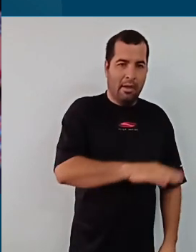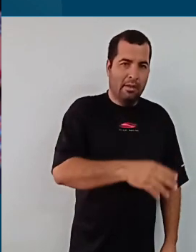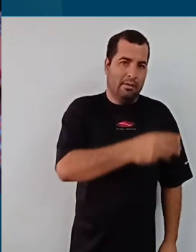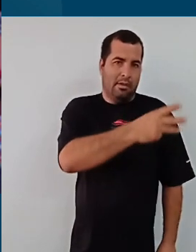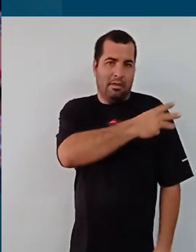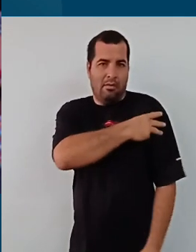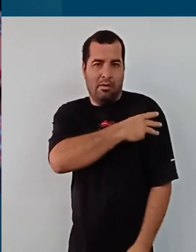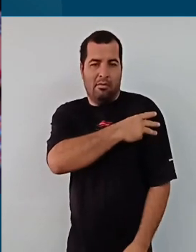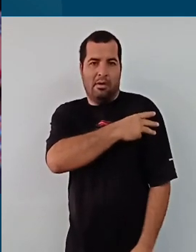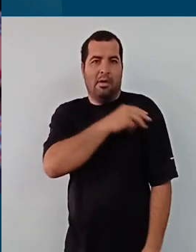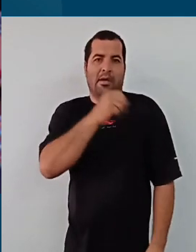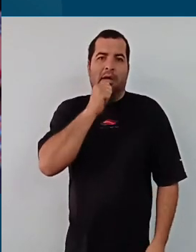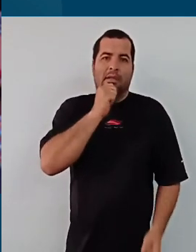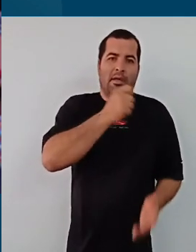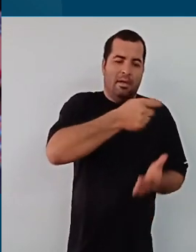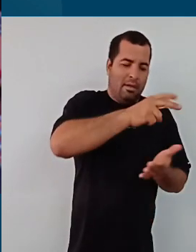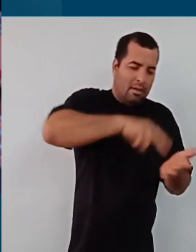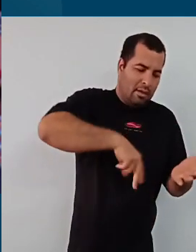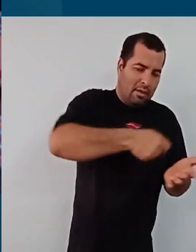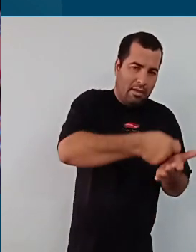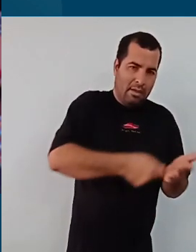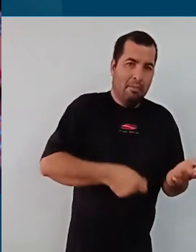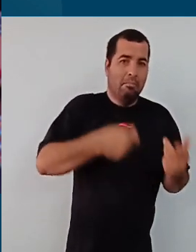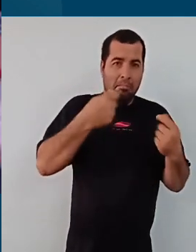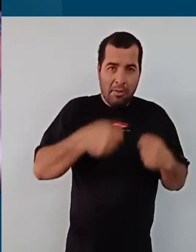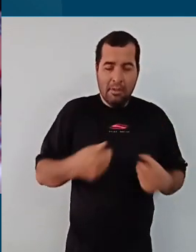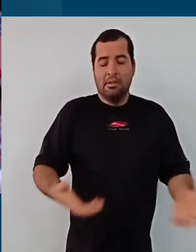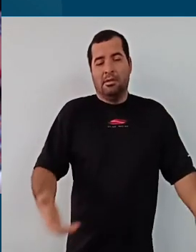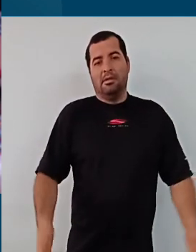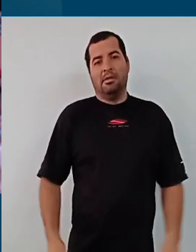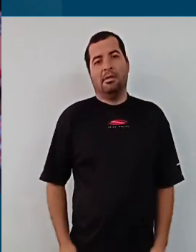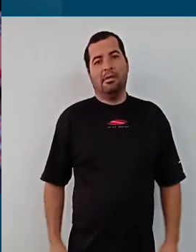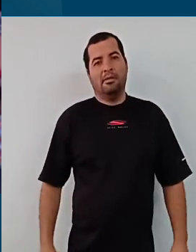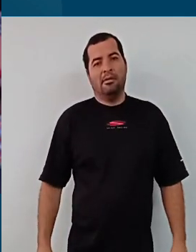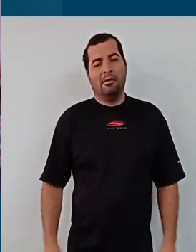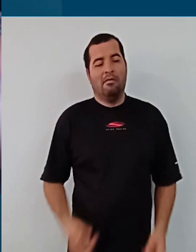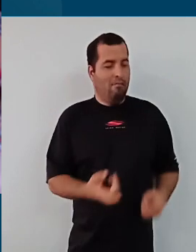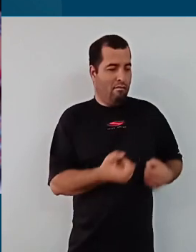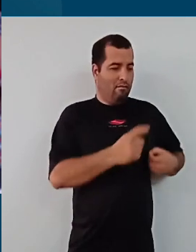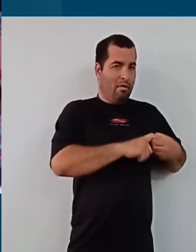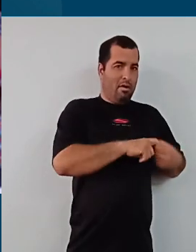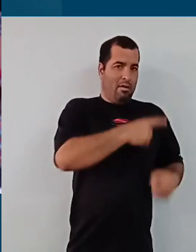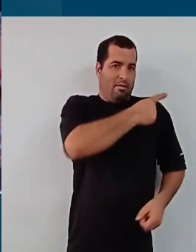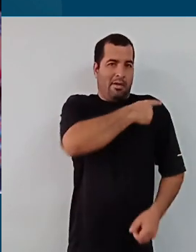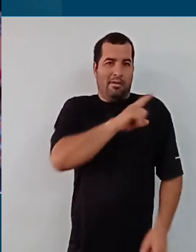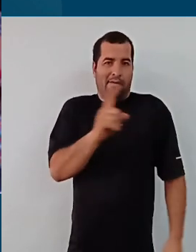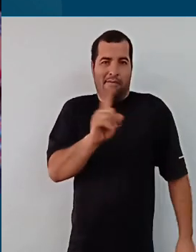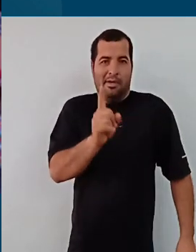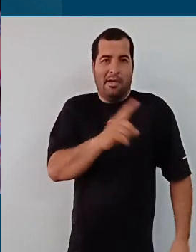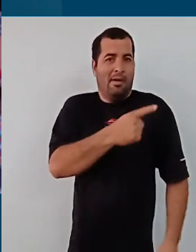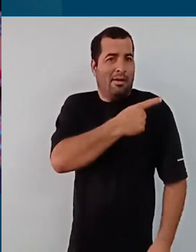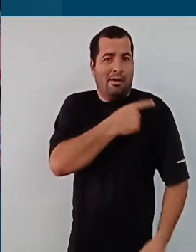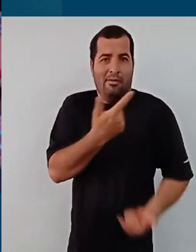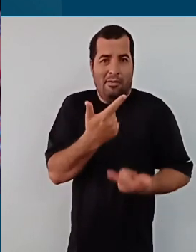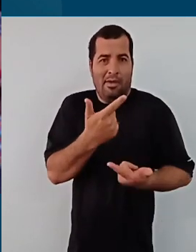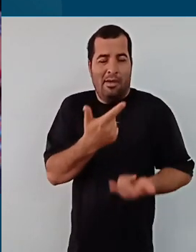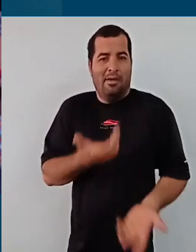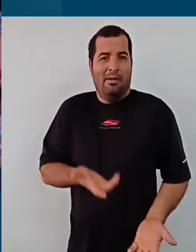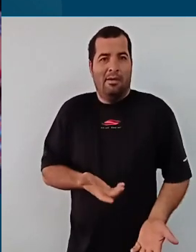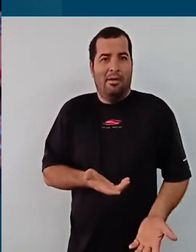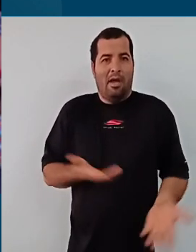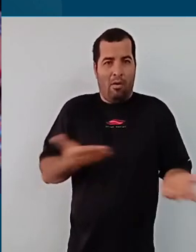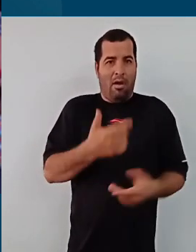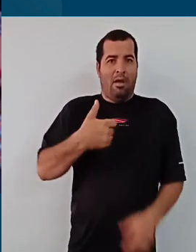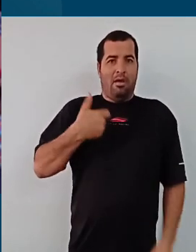3º ano que não está alfabetizada precisa ser alfabetizada, mas não no 1º ano. Ela não é mais uma criança de 1º ano com 6 anos, né? Ela está